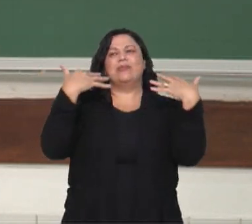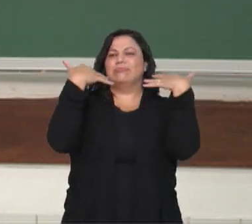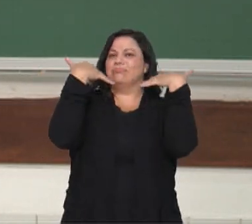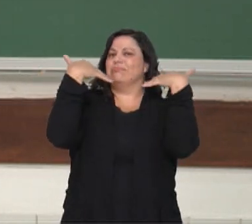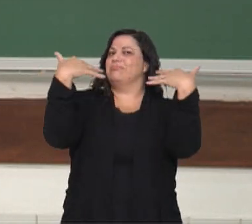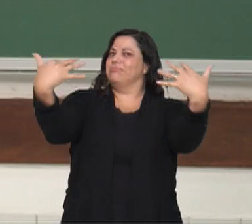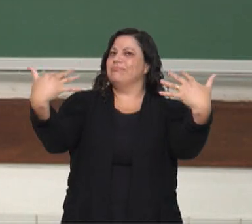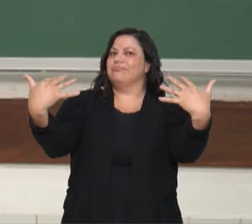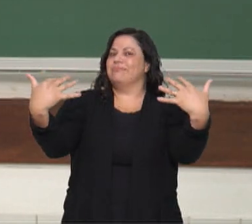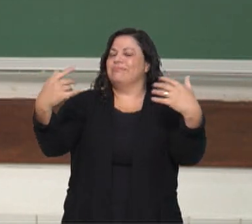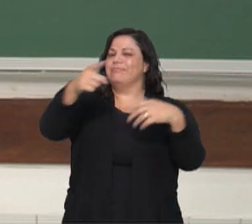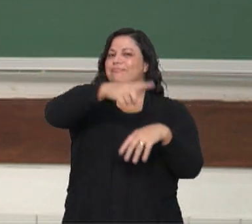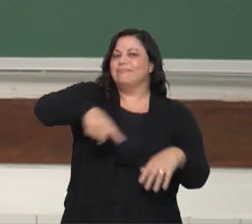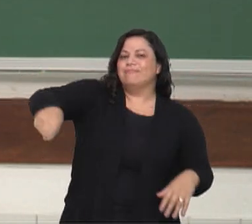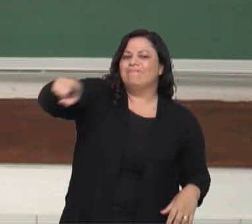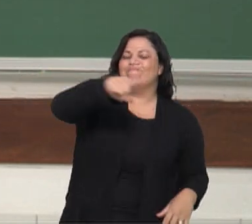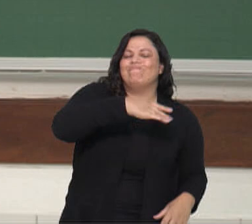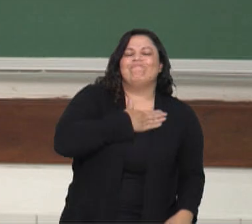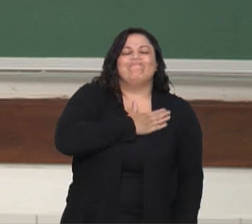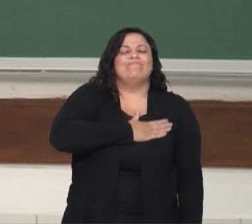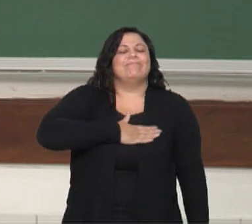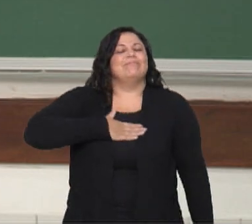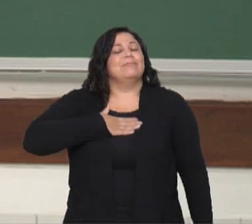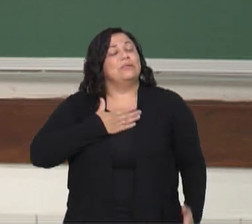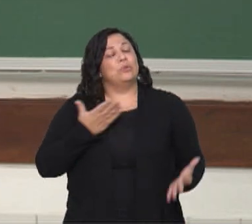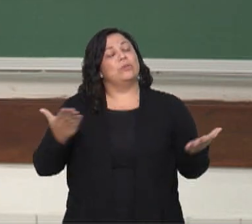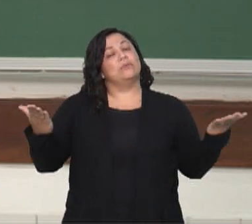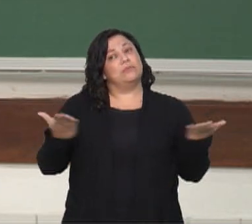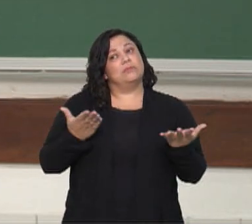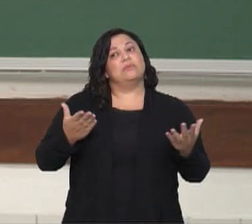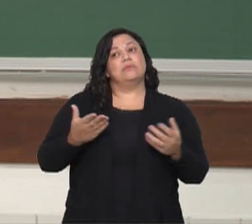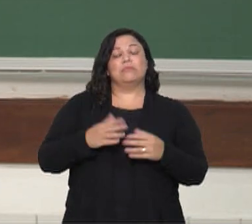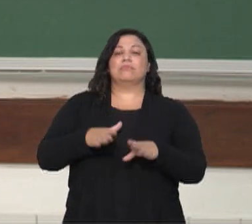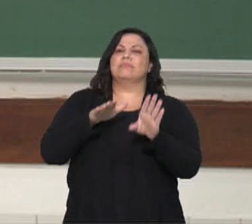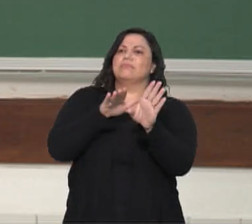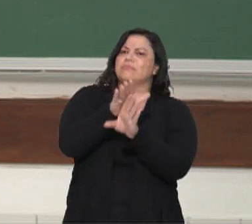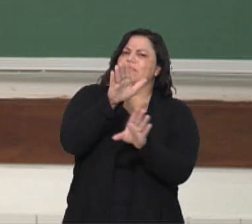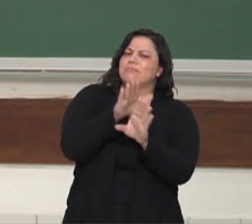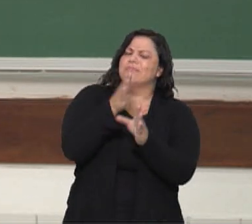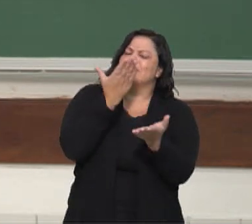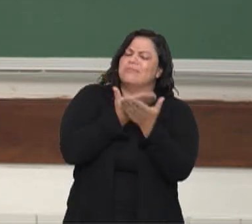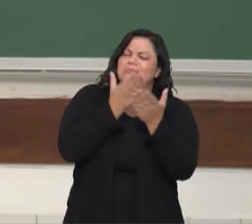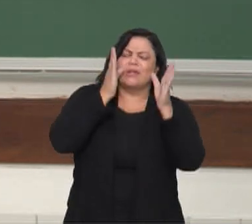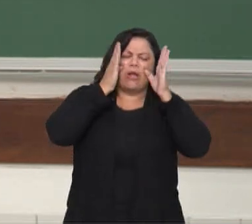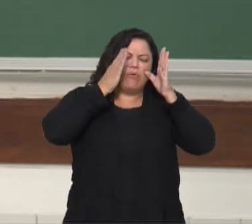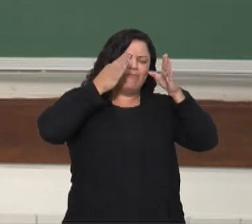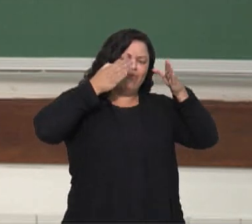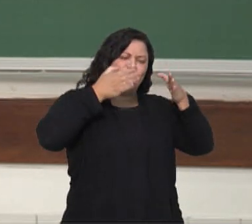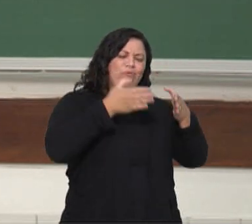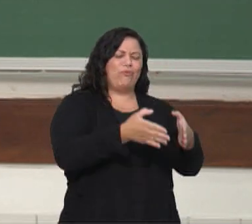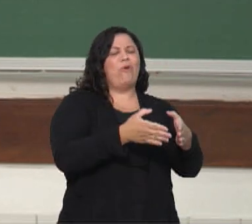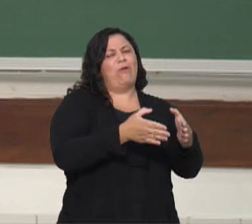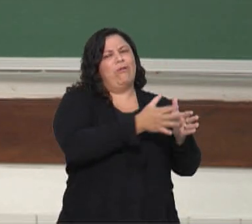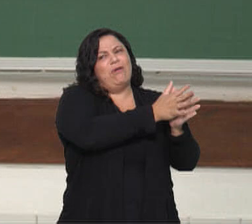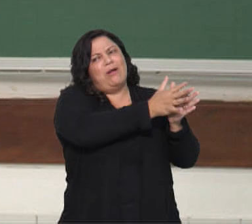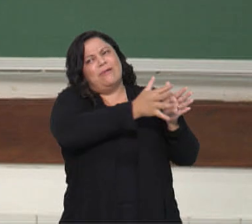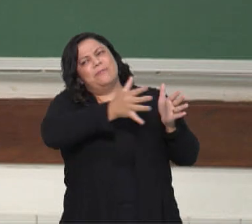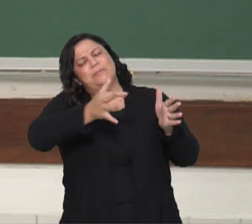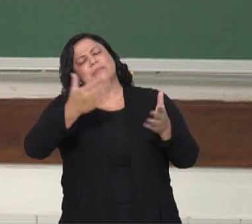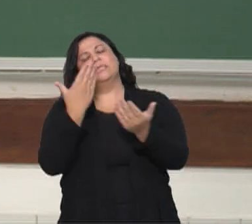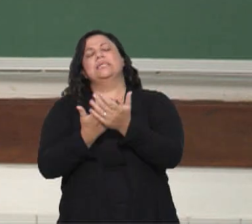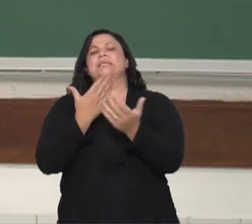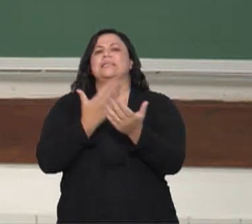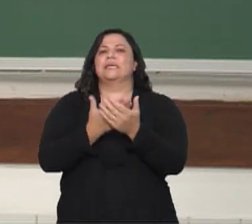essa aula, dizer que estudem bastante, foco, acompanhem as aulas.